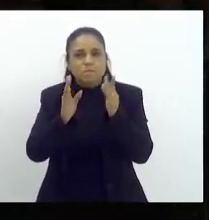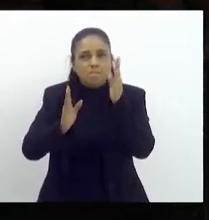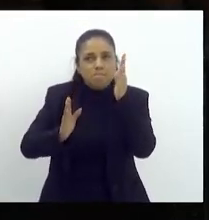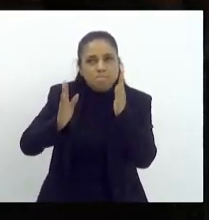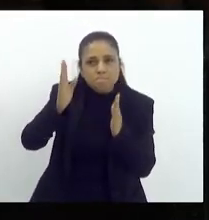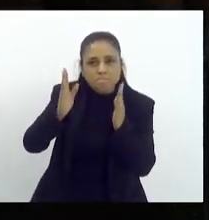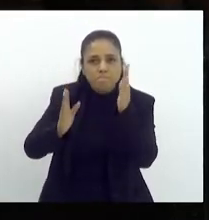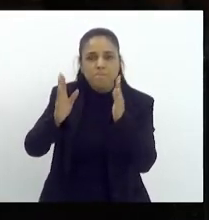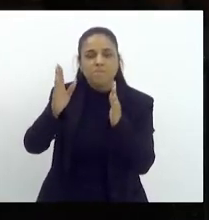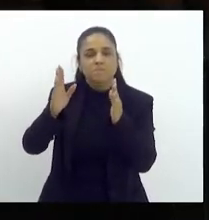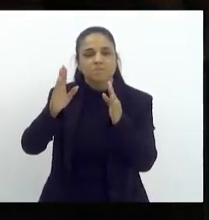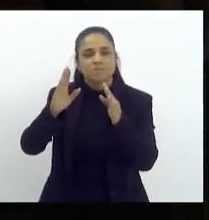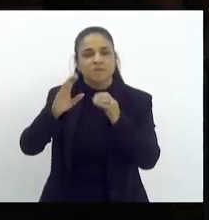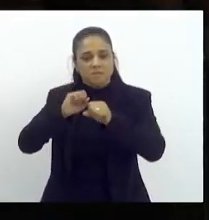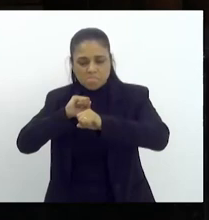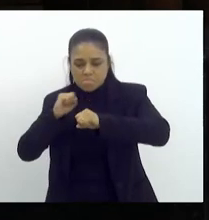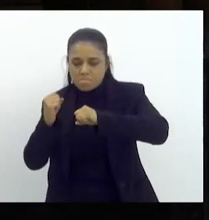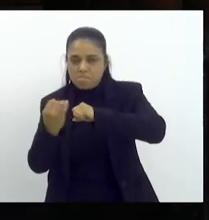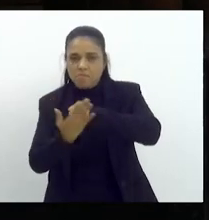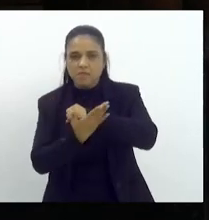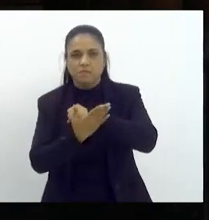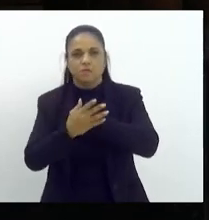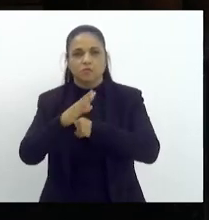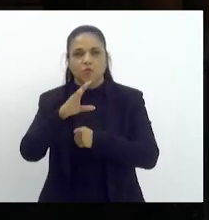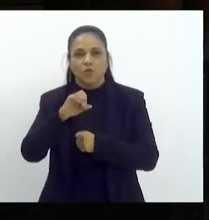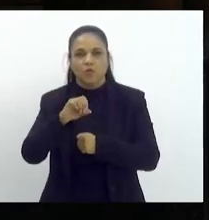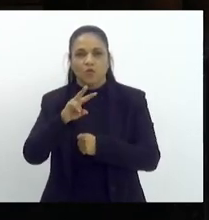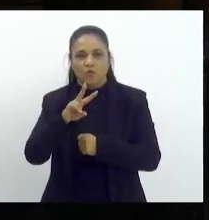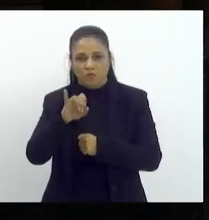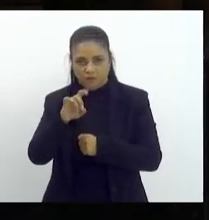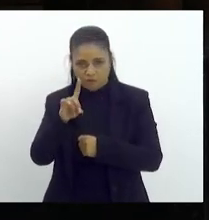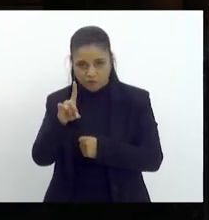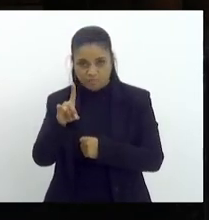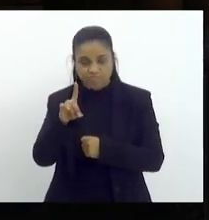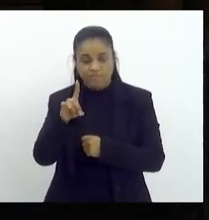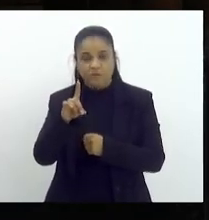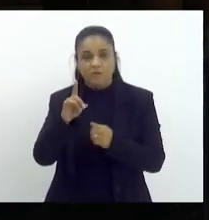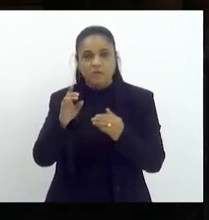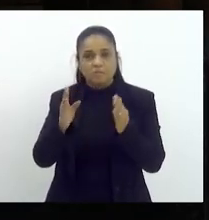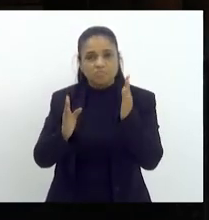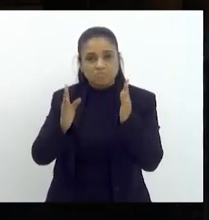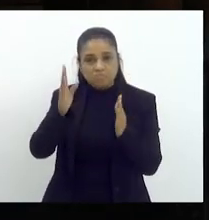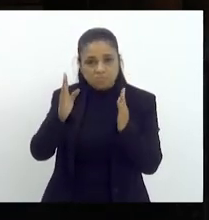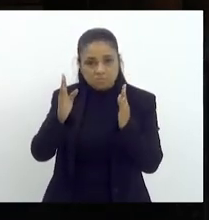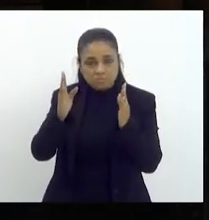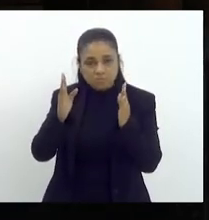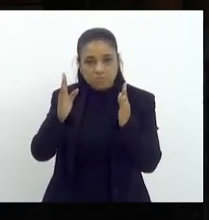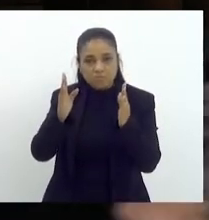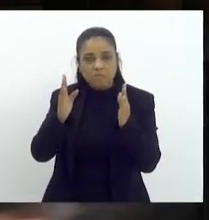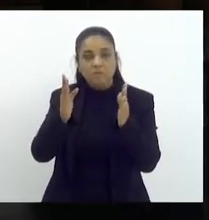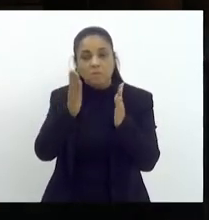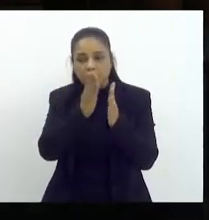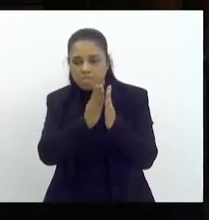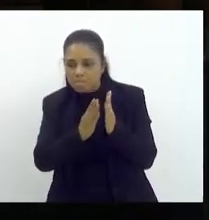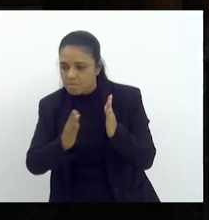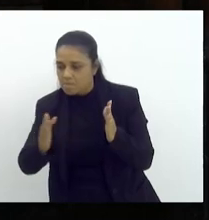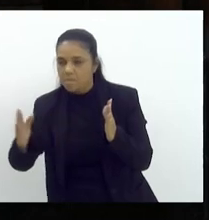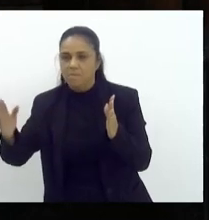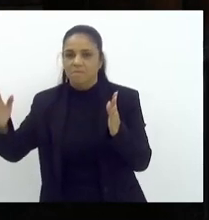calamidade pública da pandemia do covid e aquilo que era temporário se tornou permanente